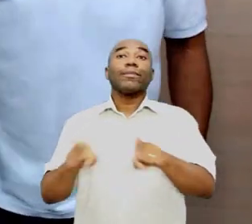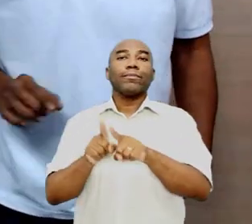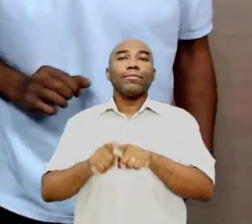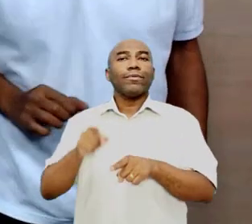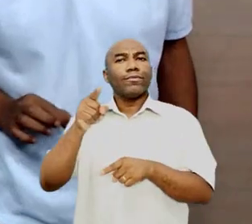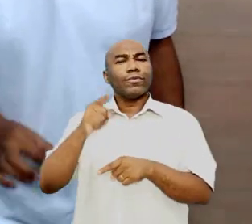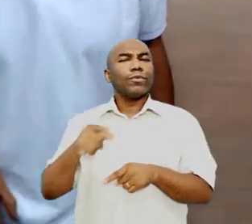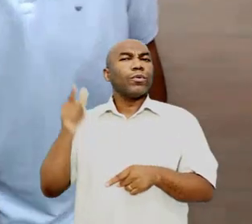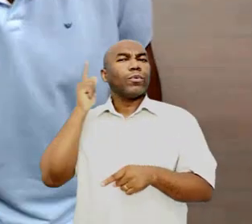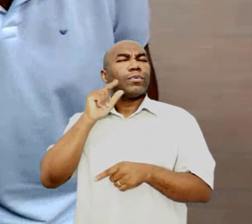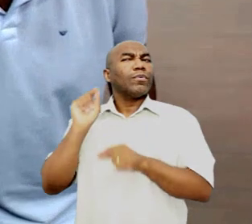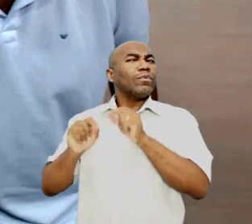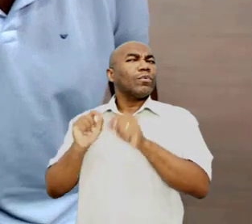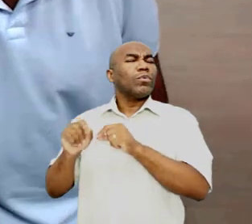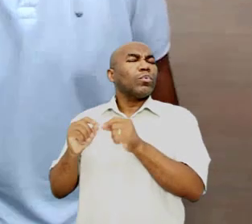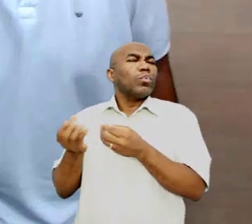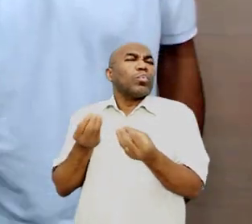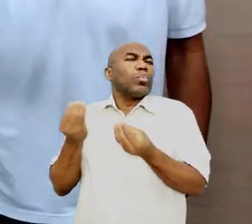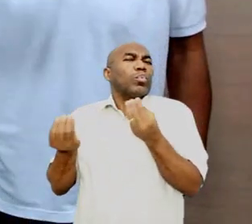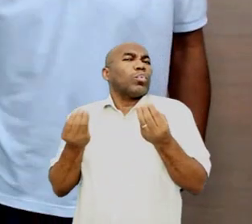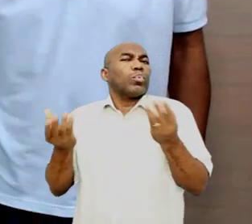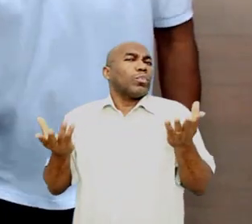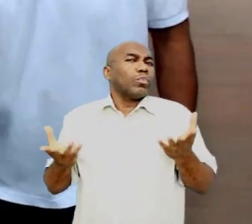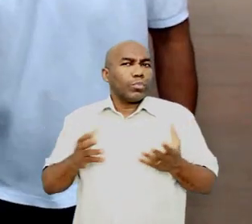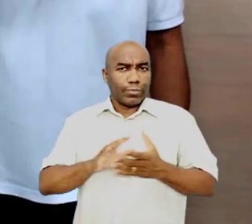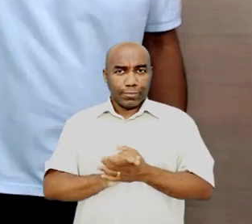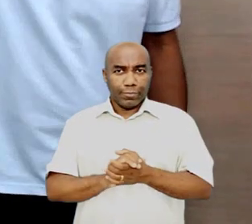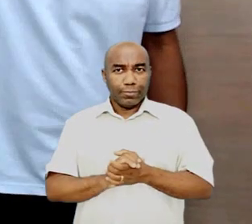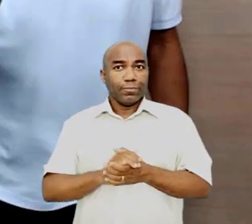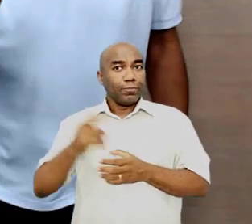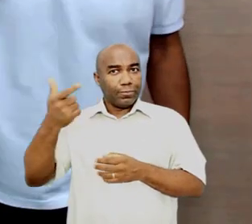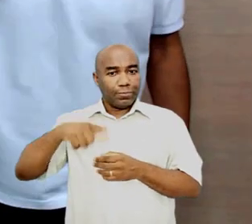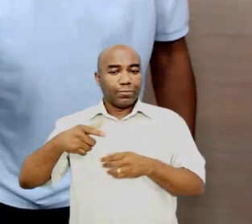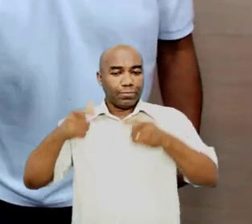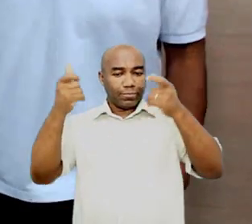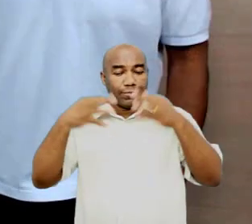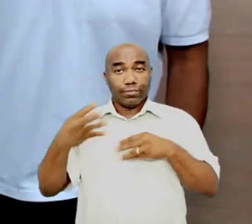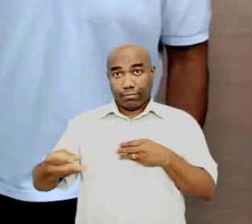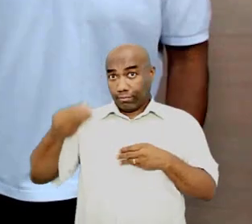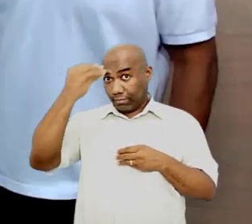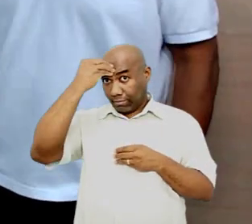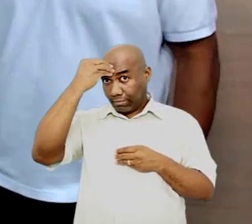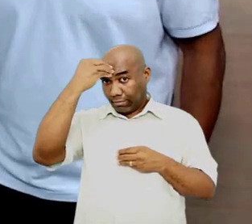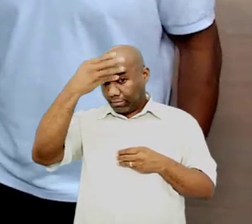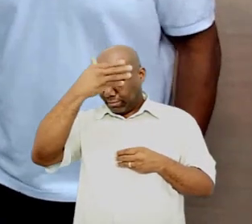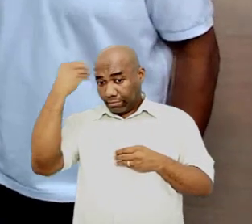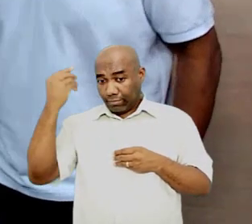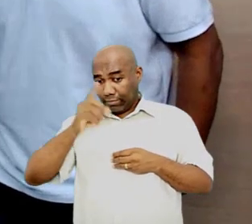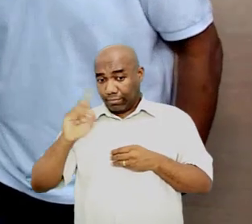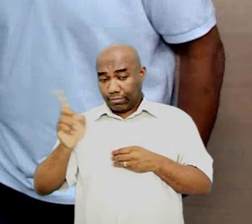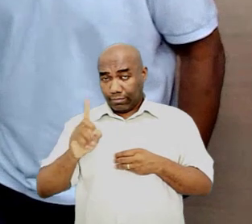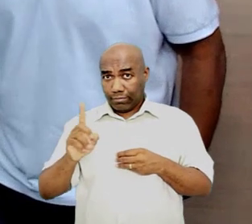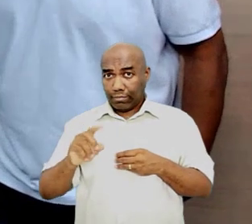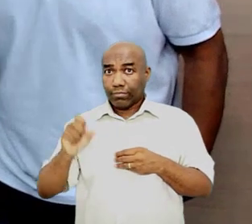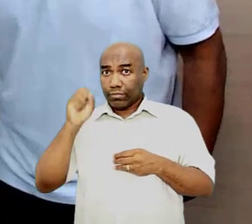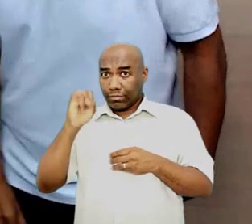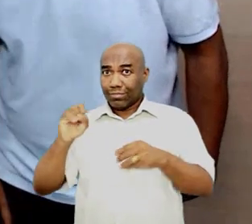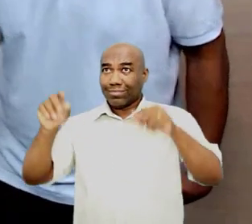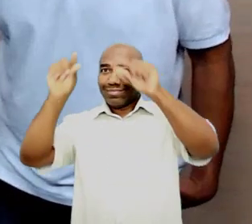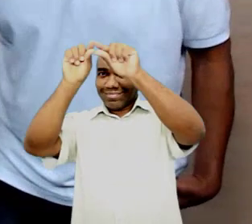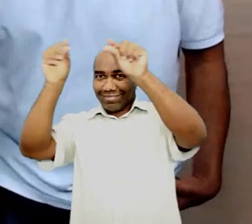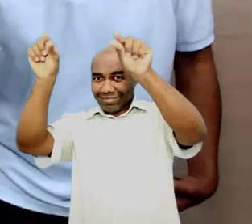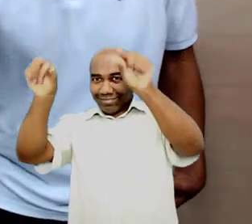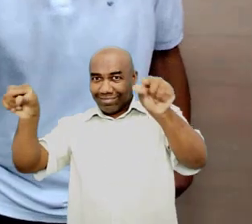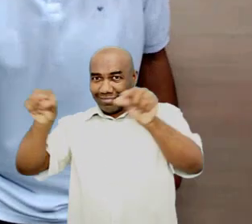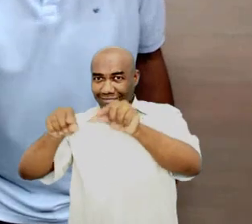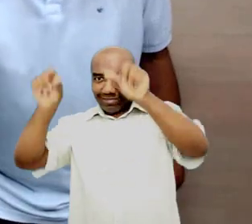Linguagem técnica, capsômero. Voltando, você não pode esquecer. Vírus não